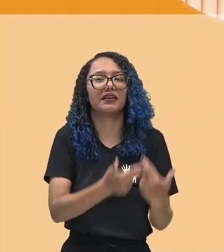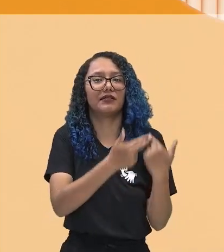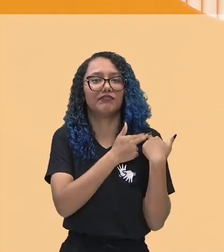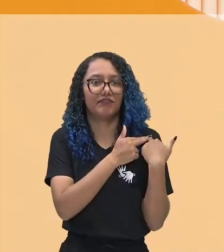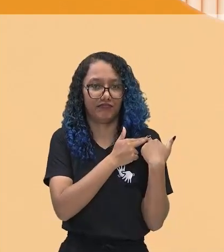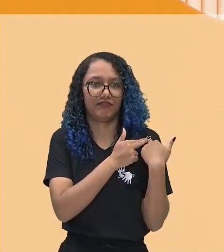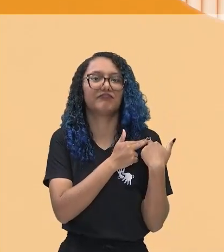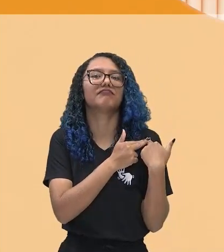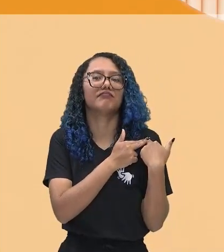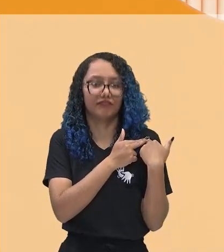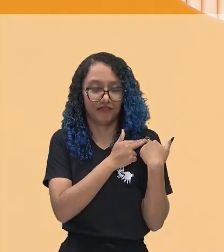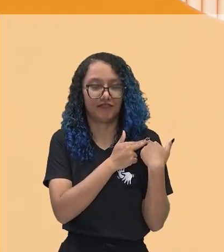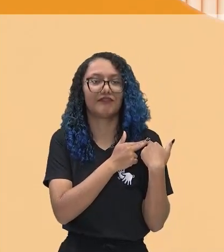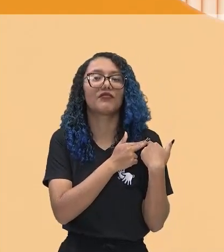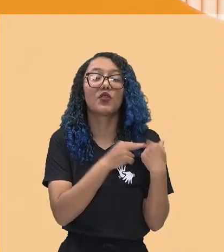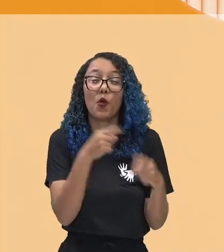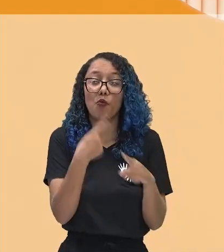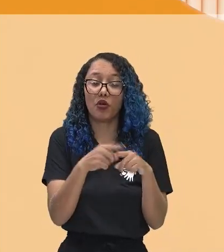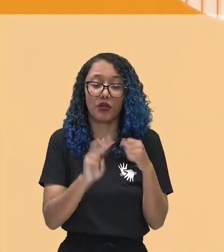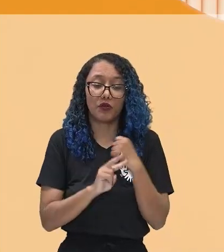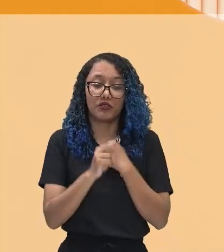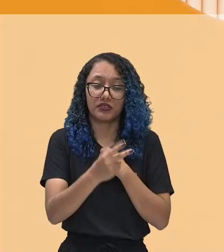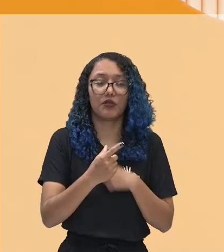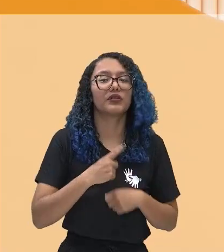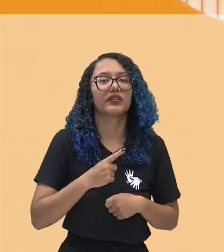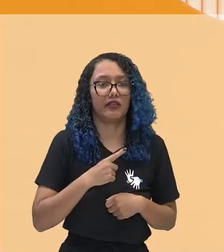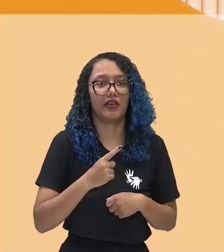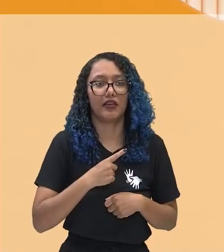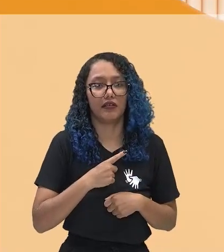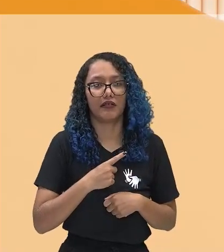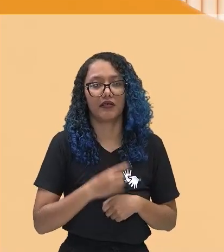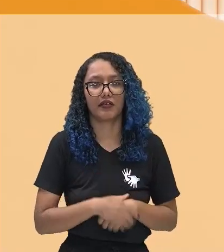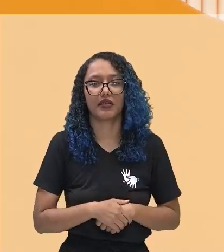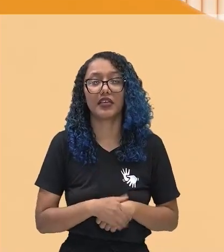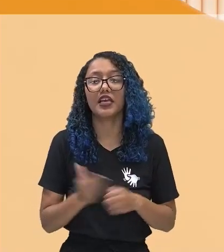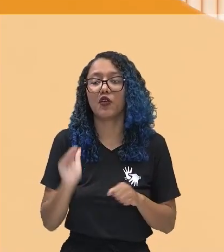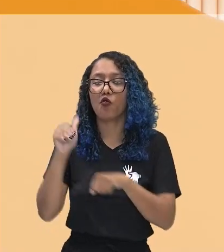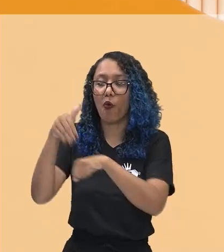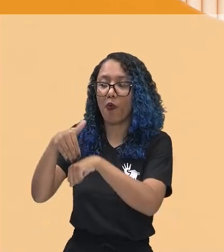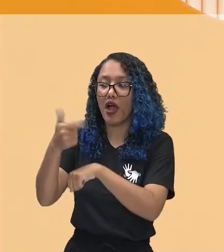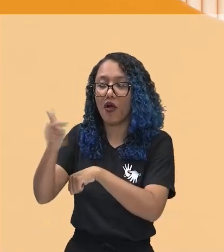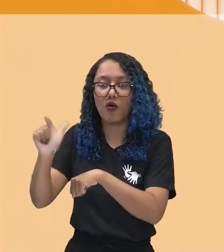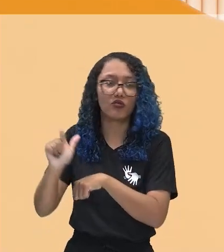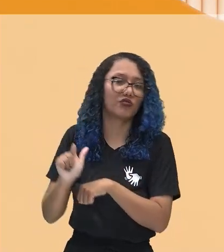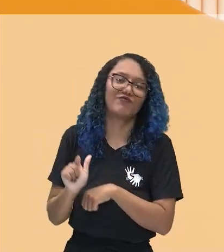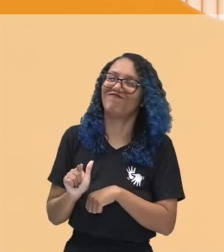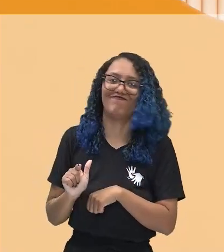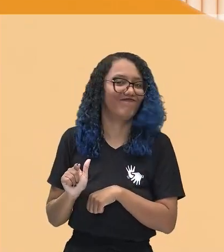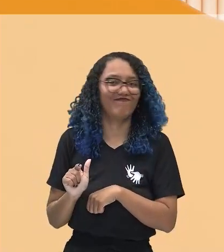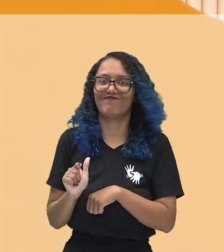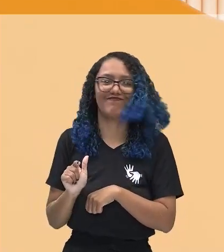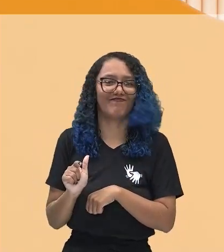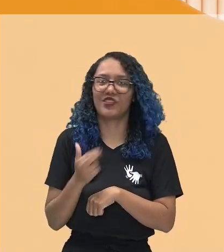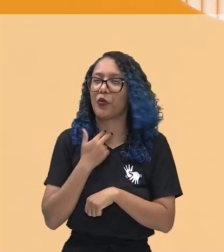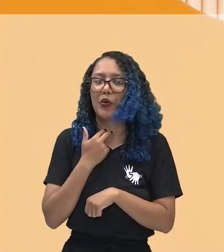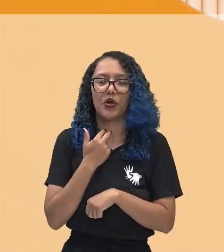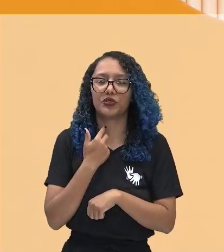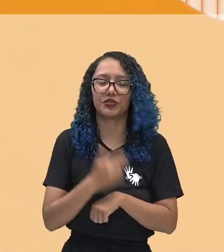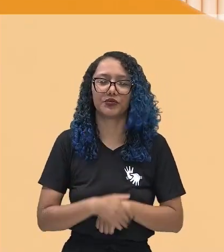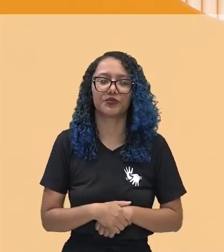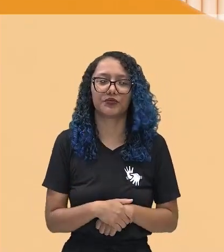As consequências dessa escolha, e eu não posso ficar jogando culpa nos outros. Aí acontece o quê?